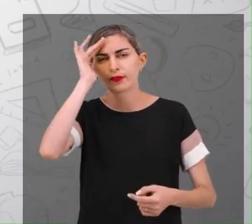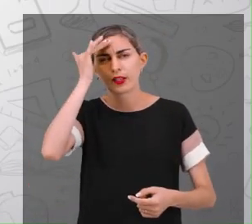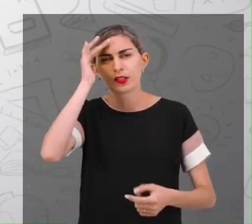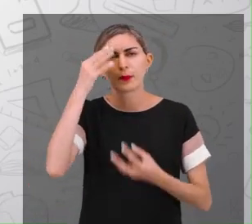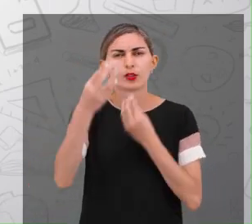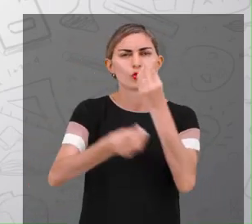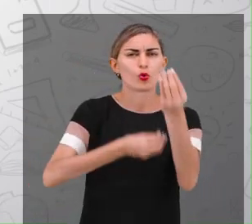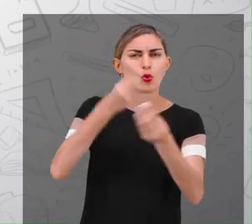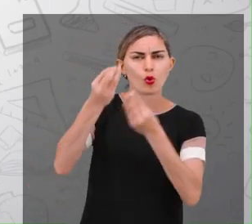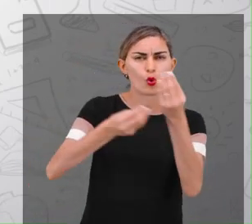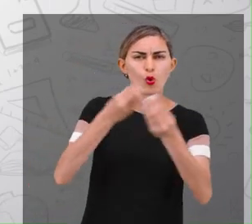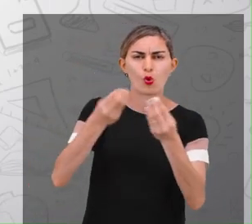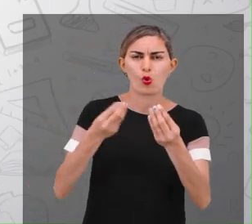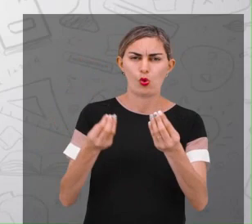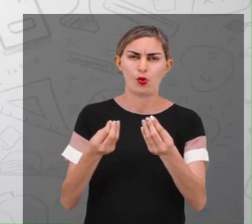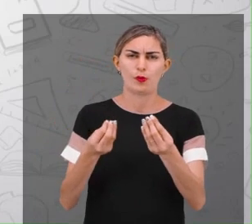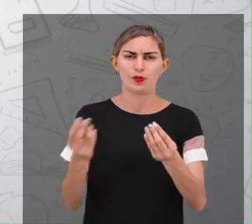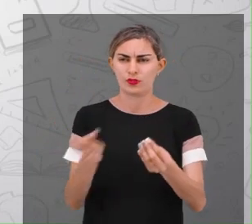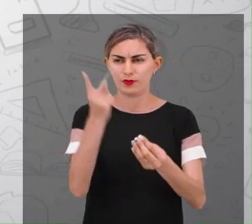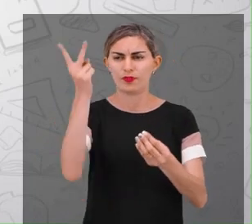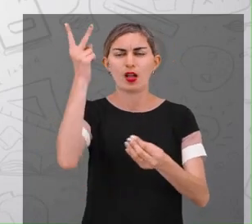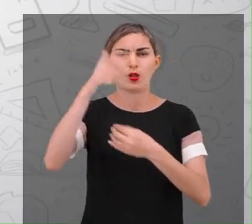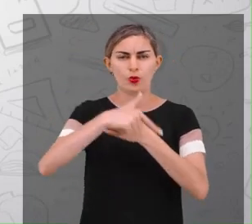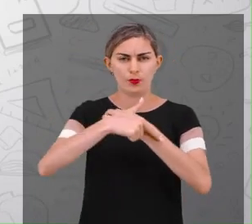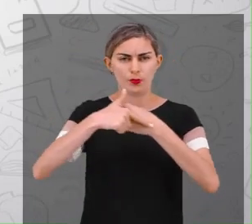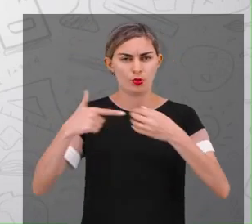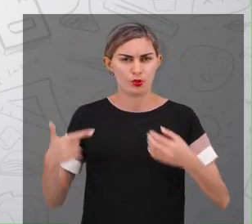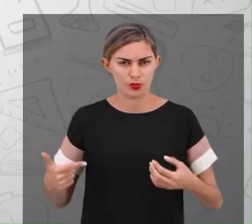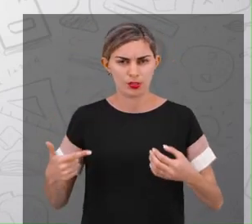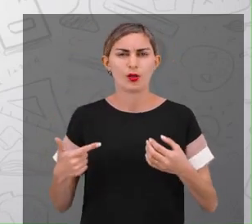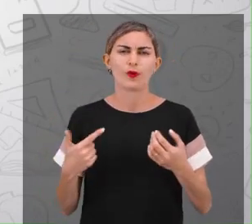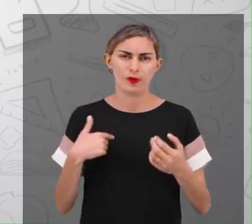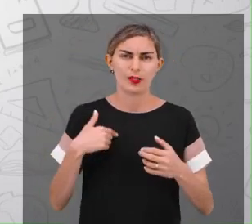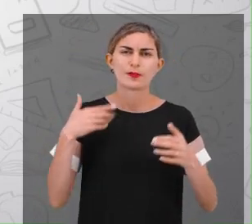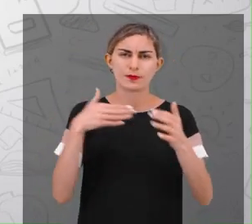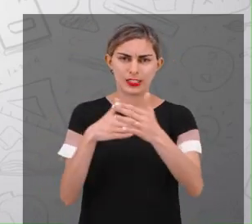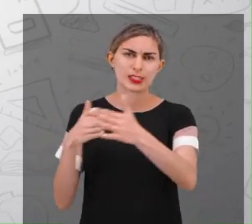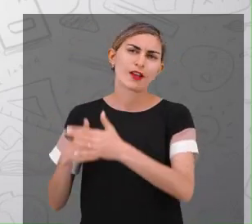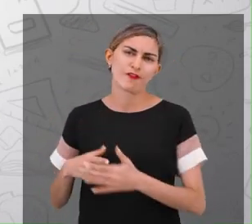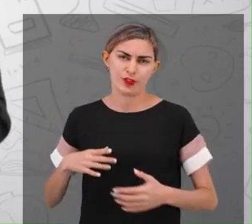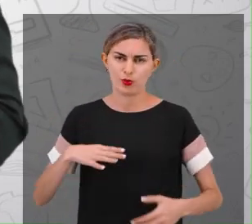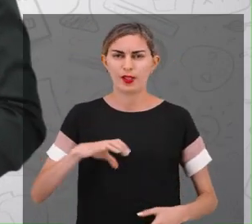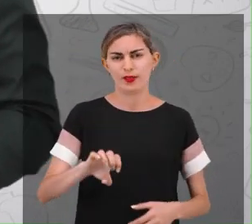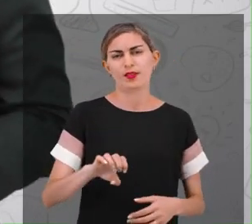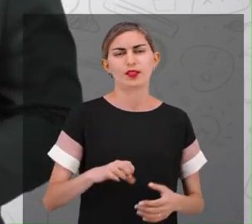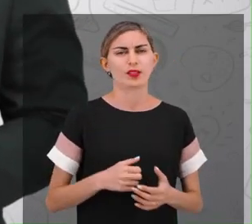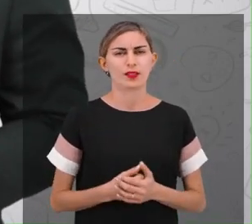entendimento de como devem lidar com seus diferentes valores morais. E este é o grande desafio da ética.